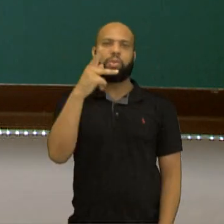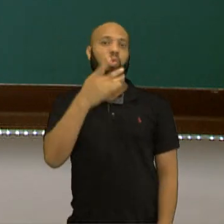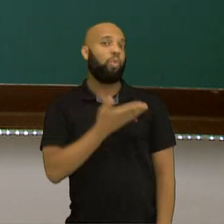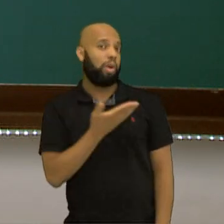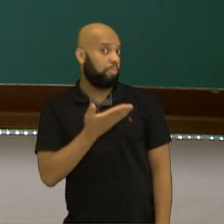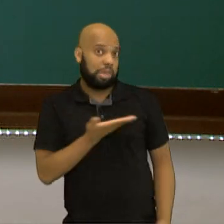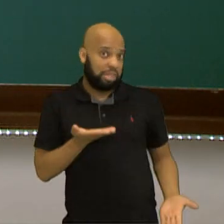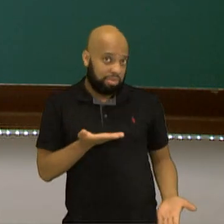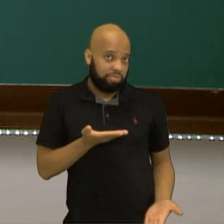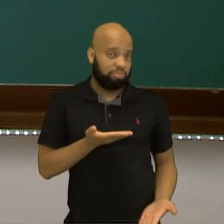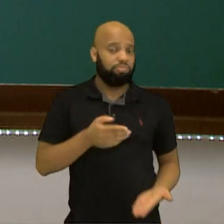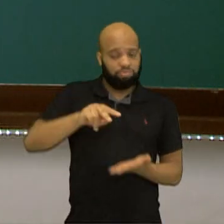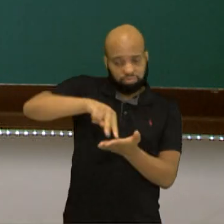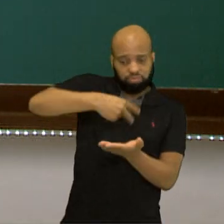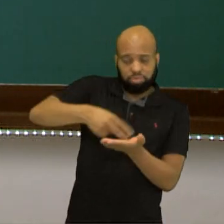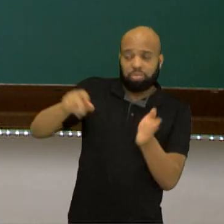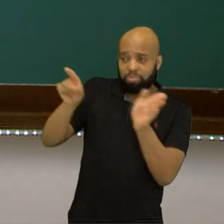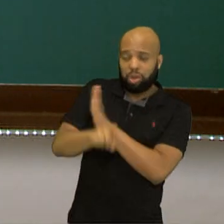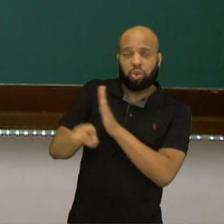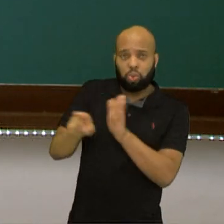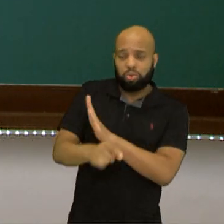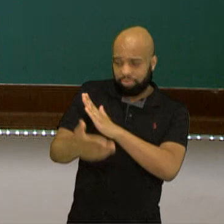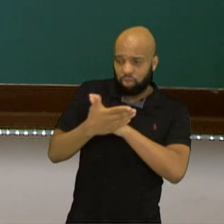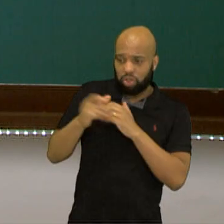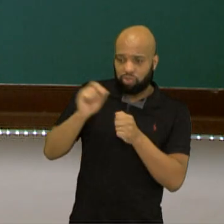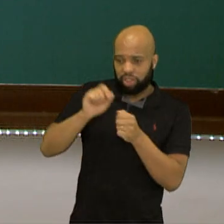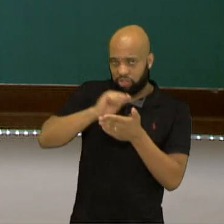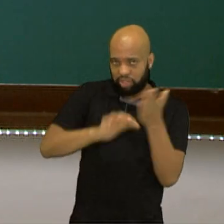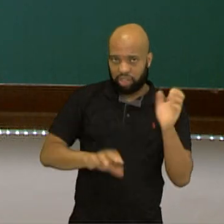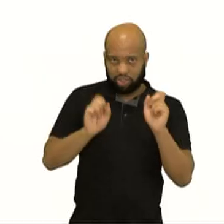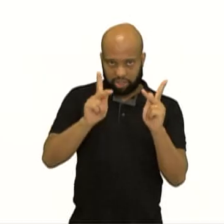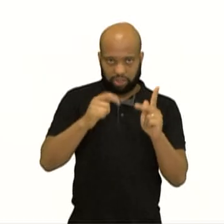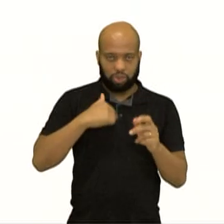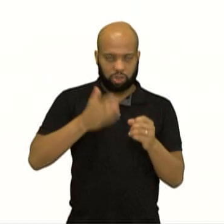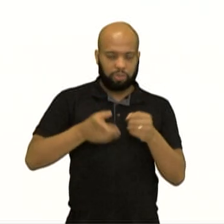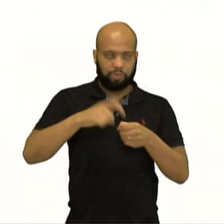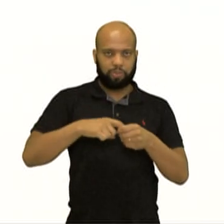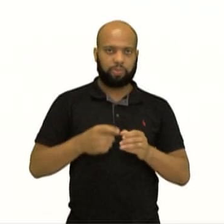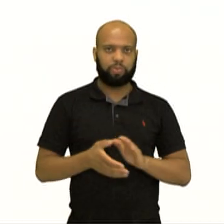escola que é skatista, conversa com ele, pede ajuda para fazer essa atividade.